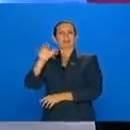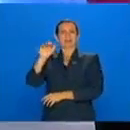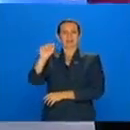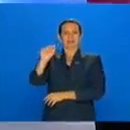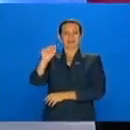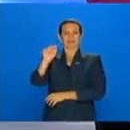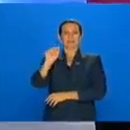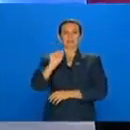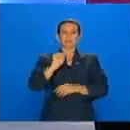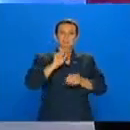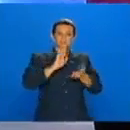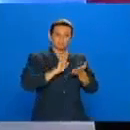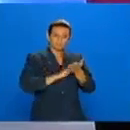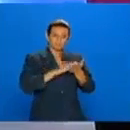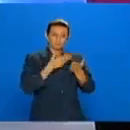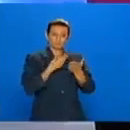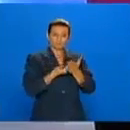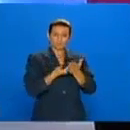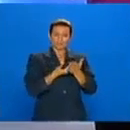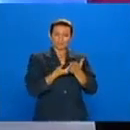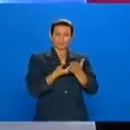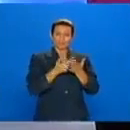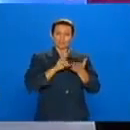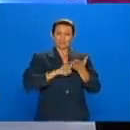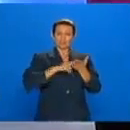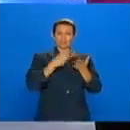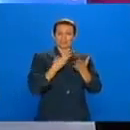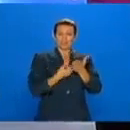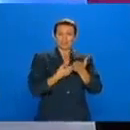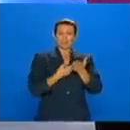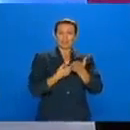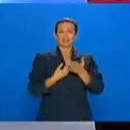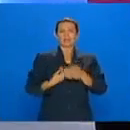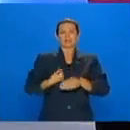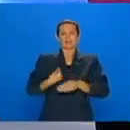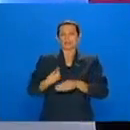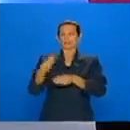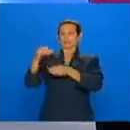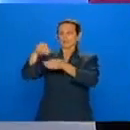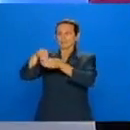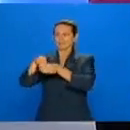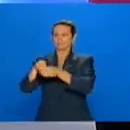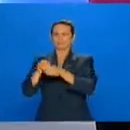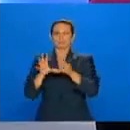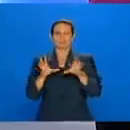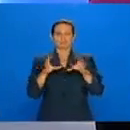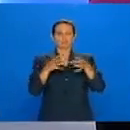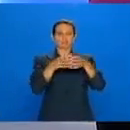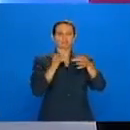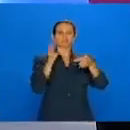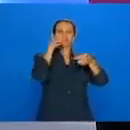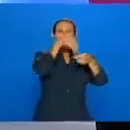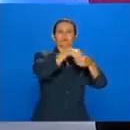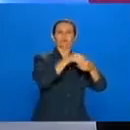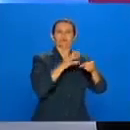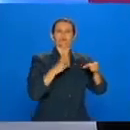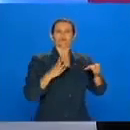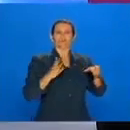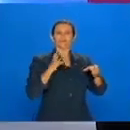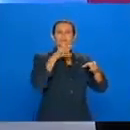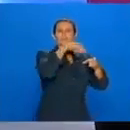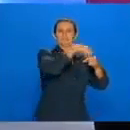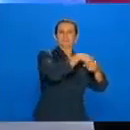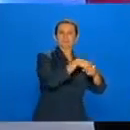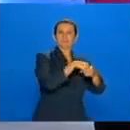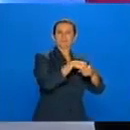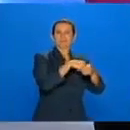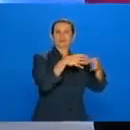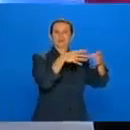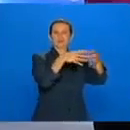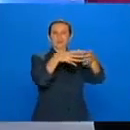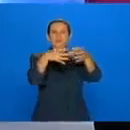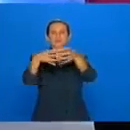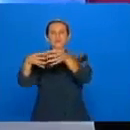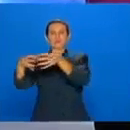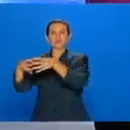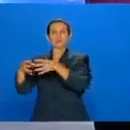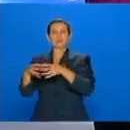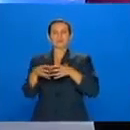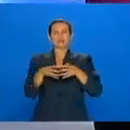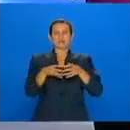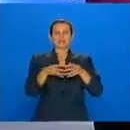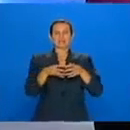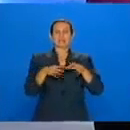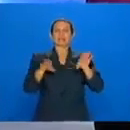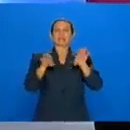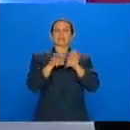intérprete vai perpassar por diversas comunidades de fala. Nisto, ele vai se deparar com diferentes variedades